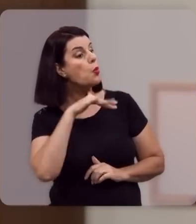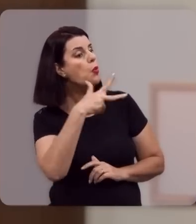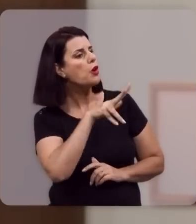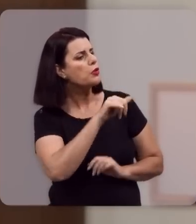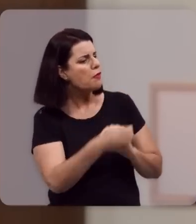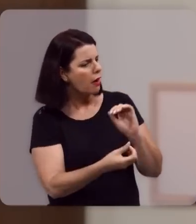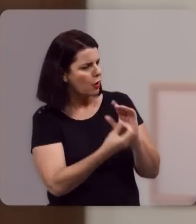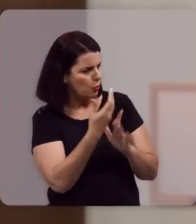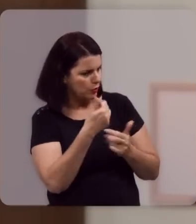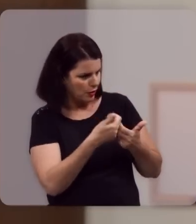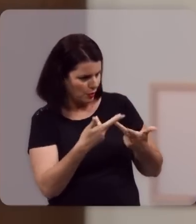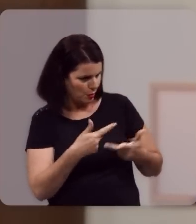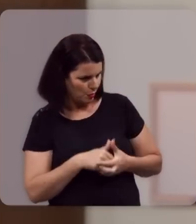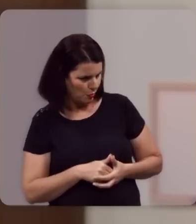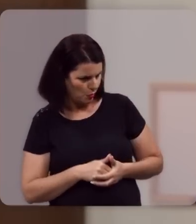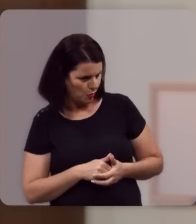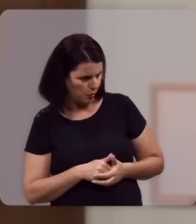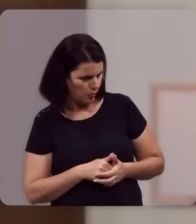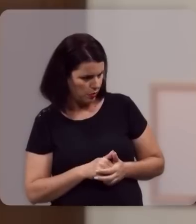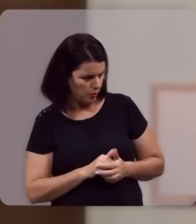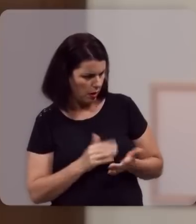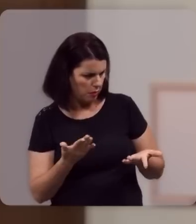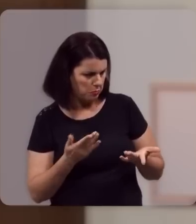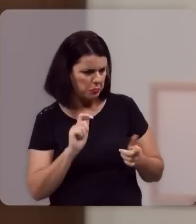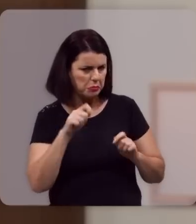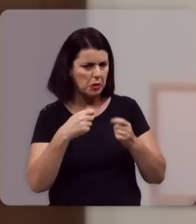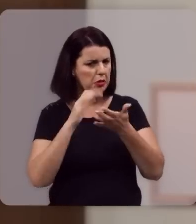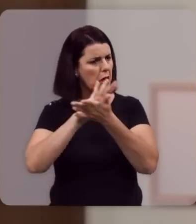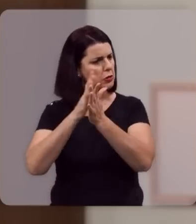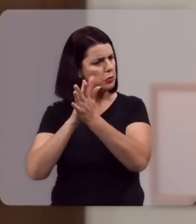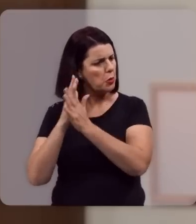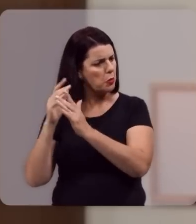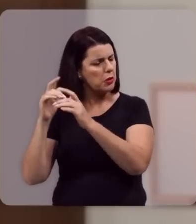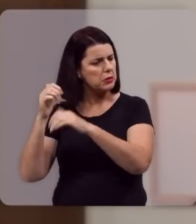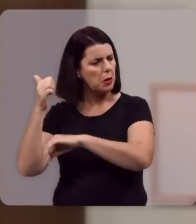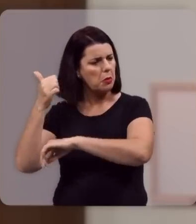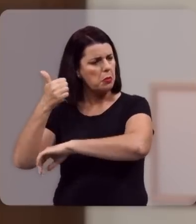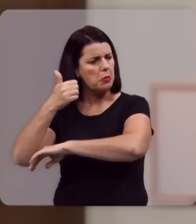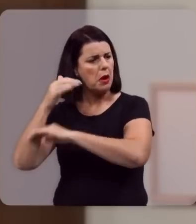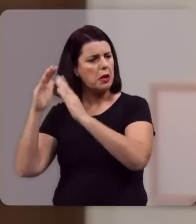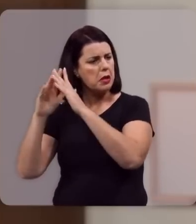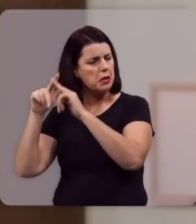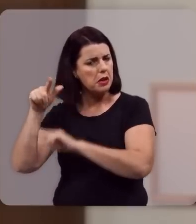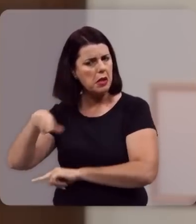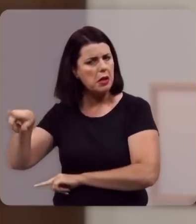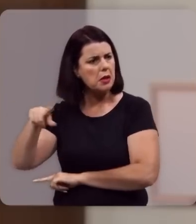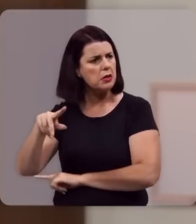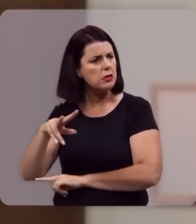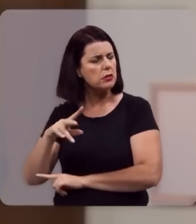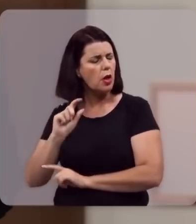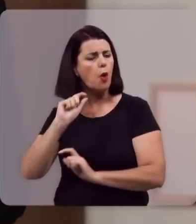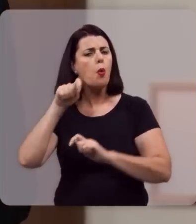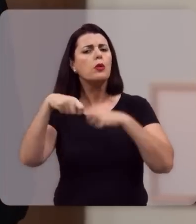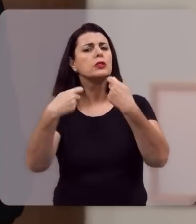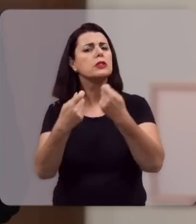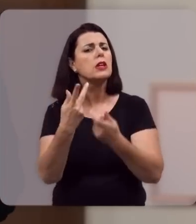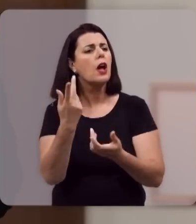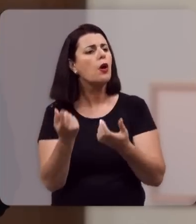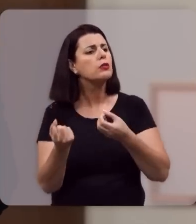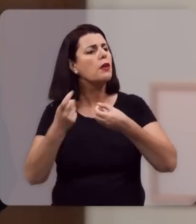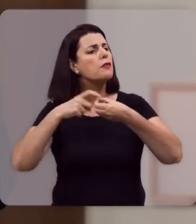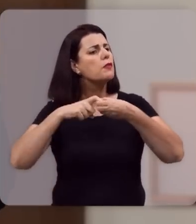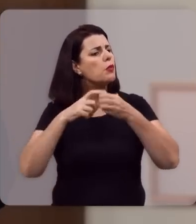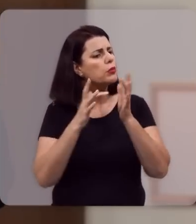vai ocorrer essas coisas? Ou seja, da destruição do Templo de Jerusalém? Que sinal haverá da